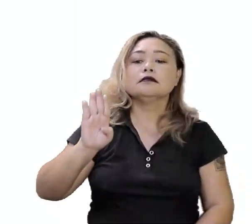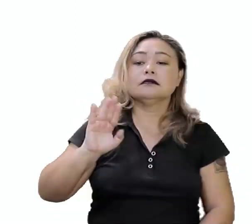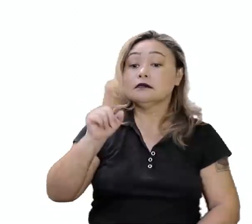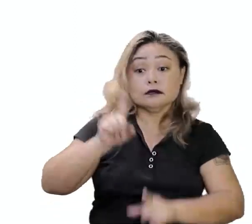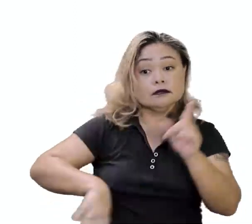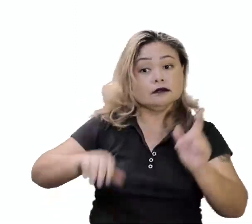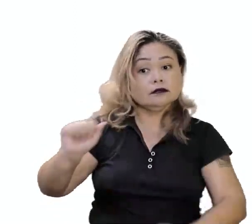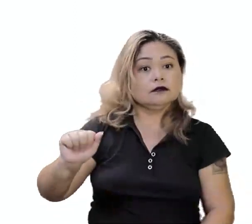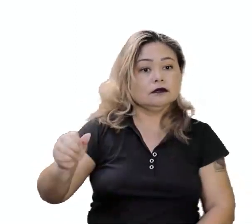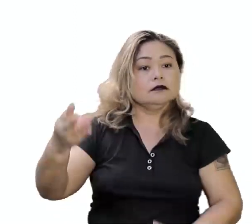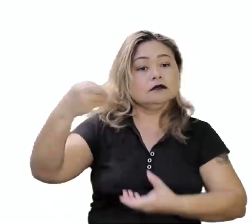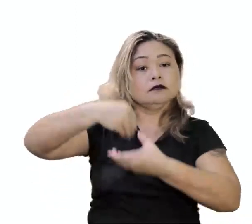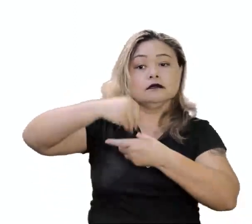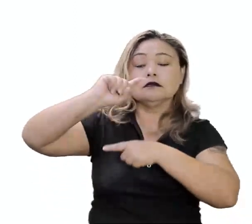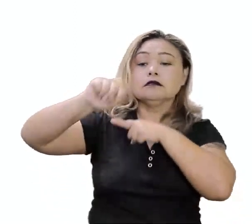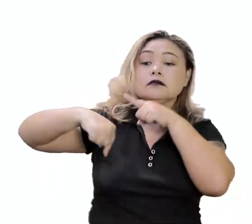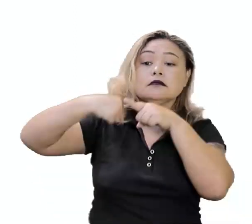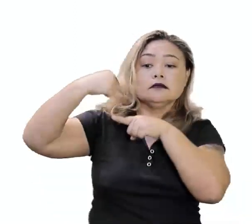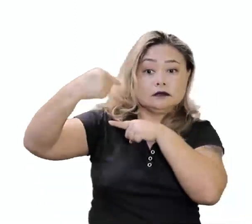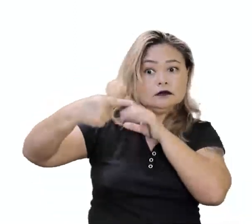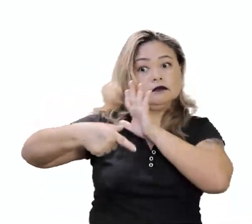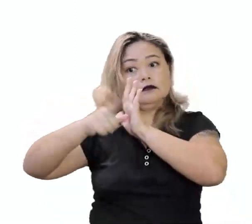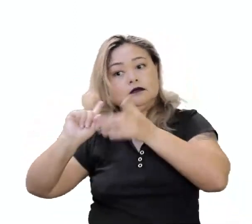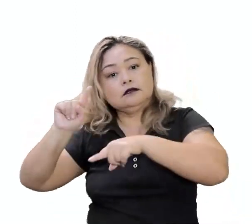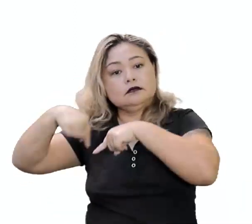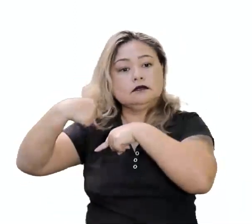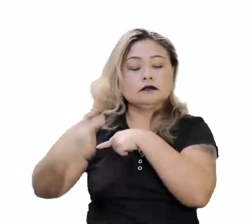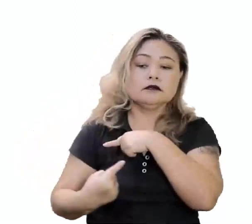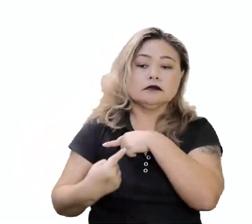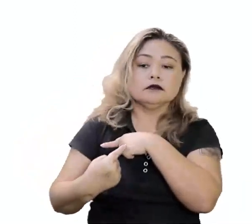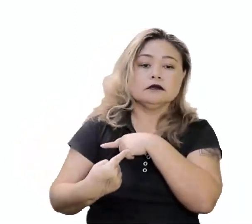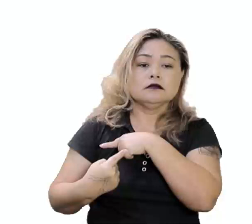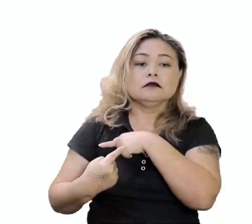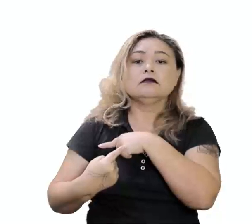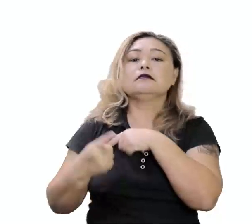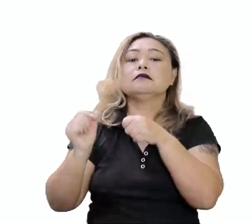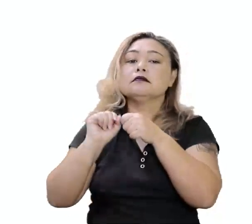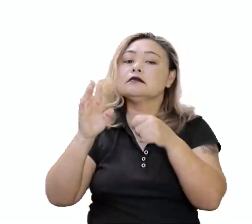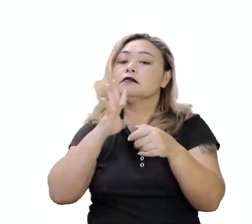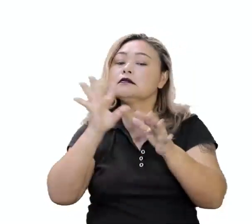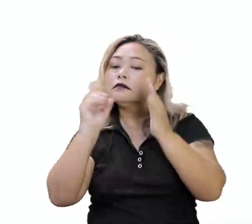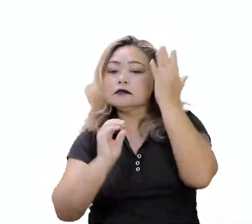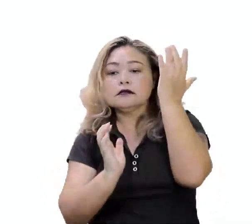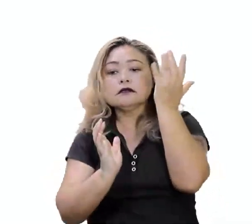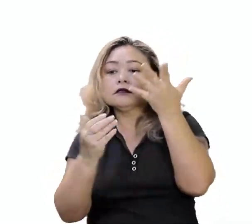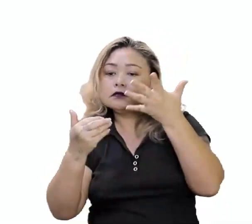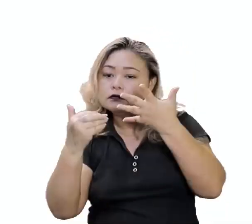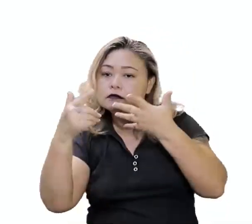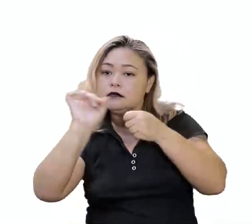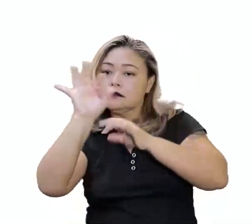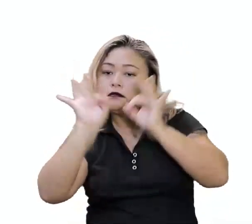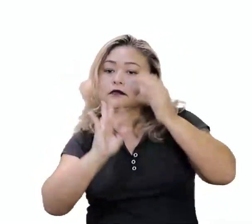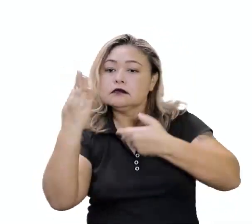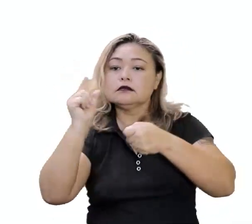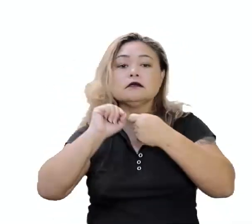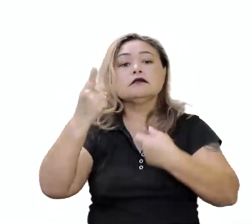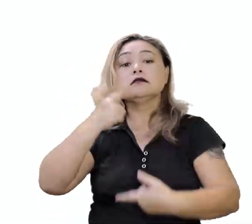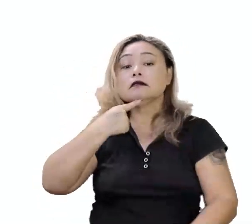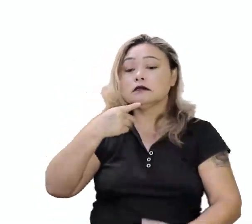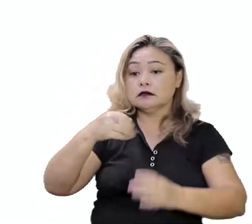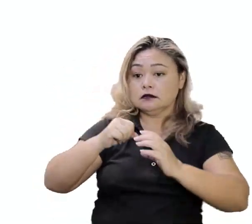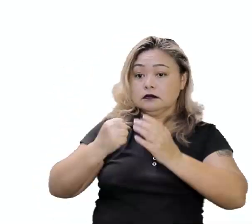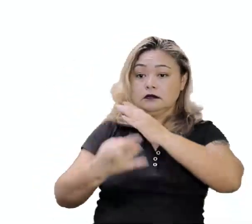ecossistemas vão estar inseridos após o quê ou antes de quê? Como é que é? Conhecer esses níveis de organização biológica, podemos afirmar